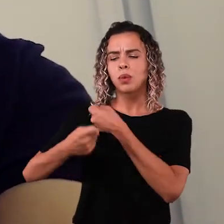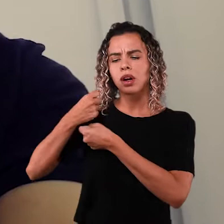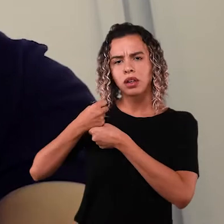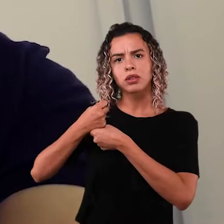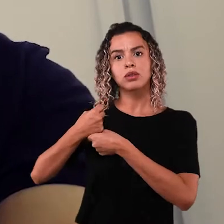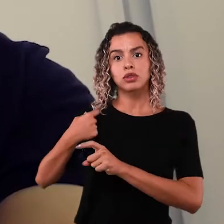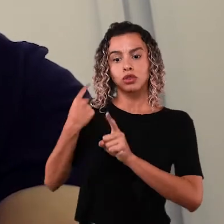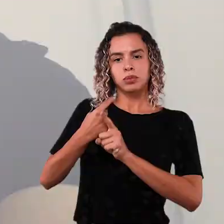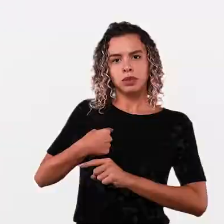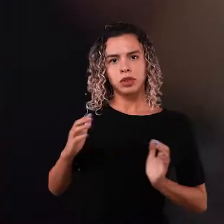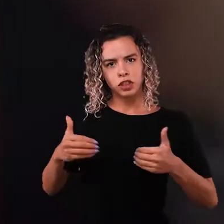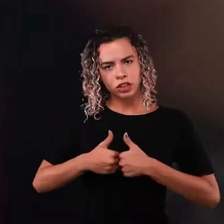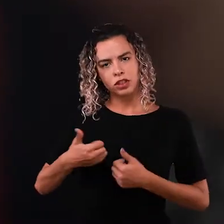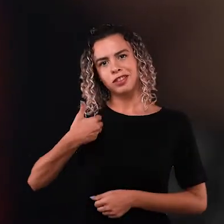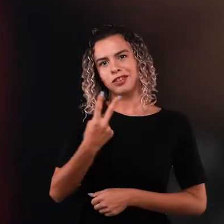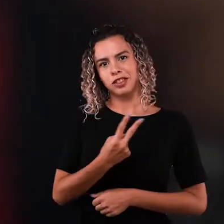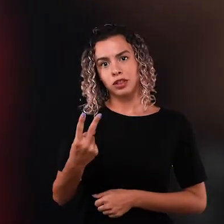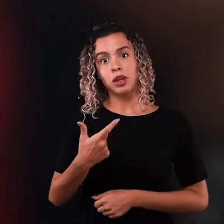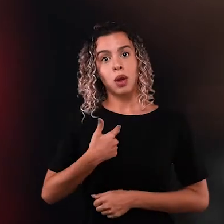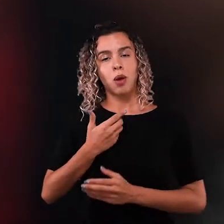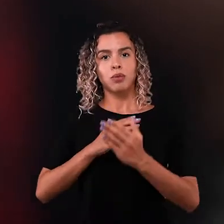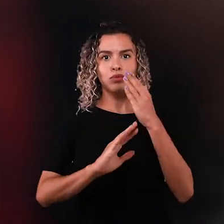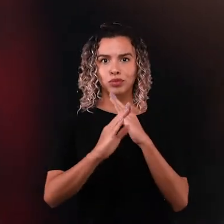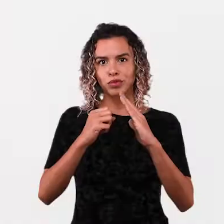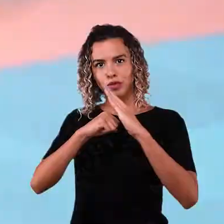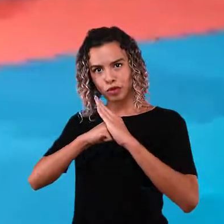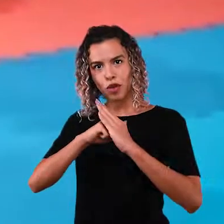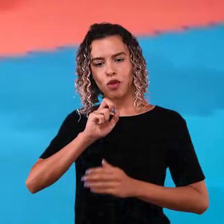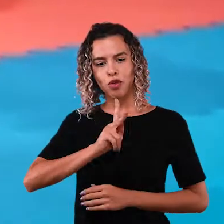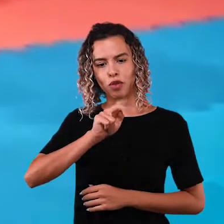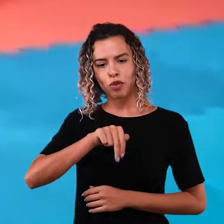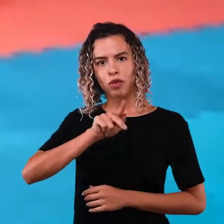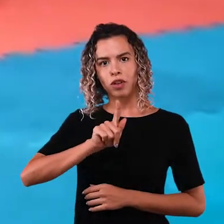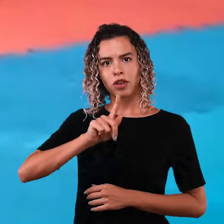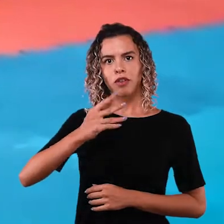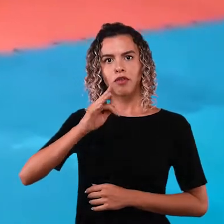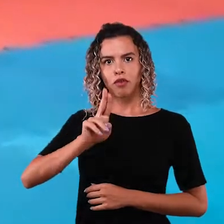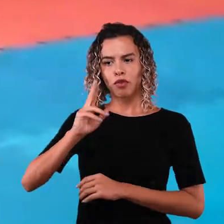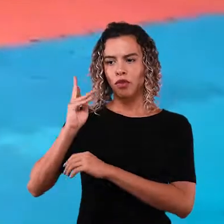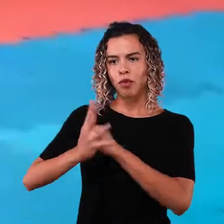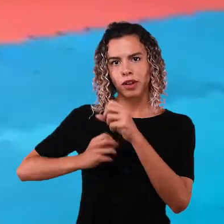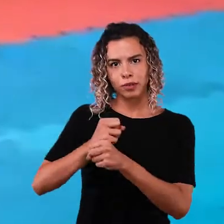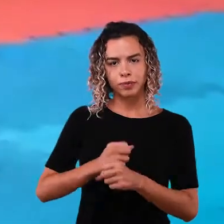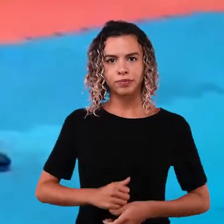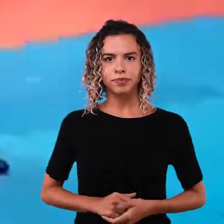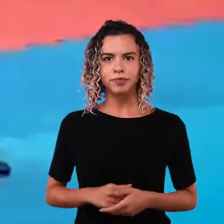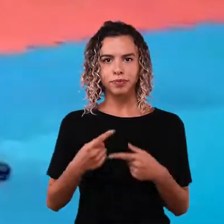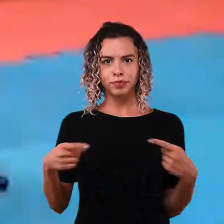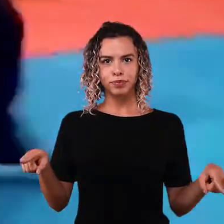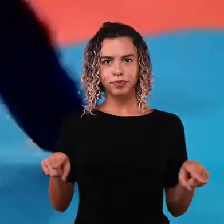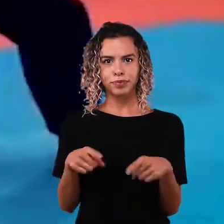com 22 anos de idade. Sou atleta de Kung Fu há 4 anos. Arquivo pessoal. Foto de Fernanda sorrindo com medalhas